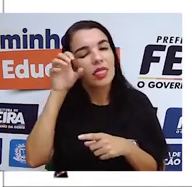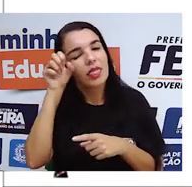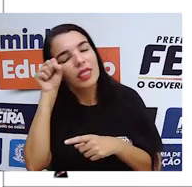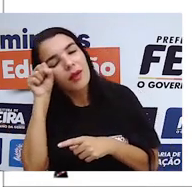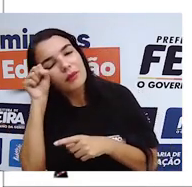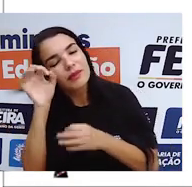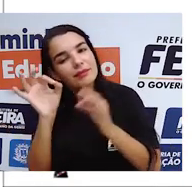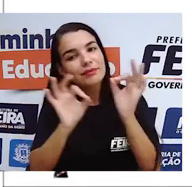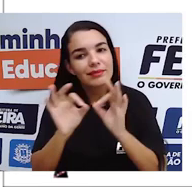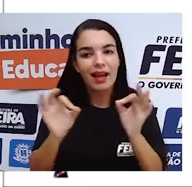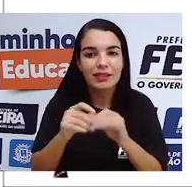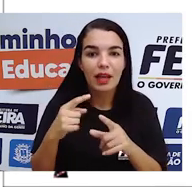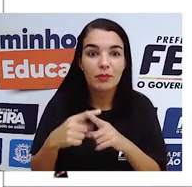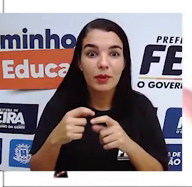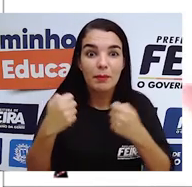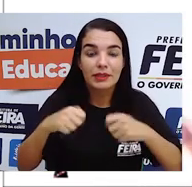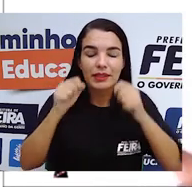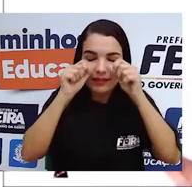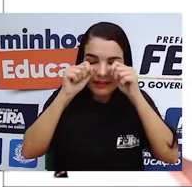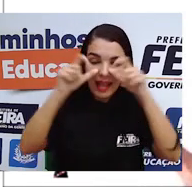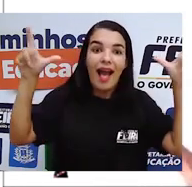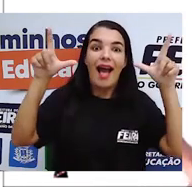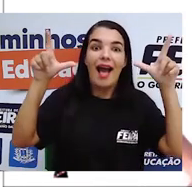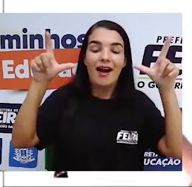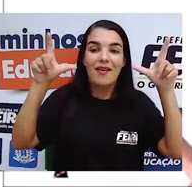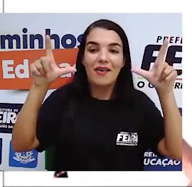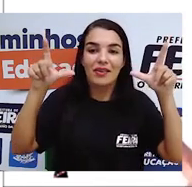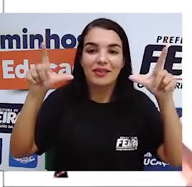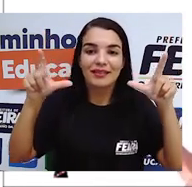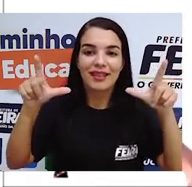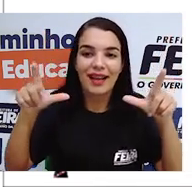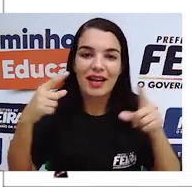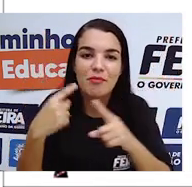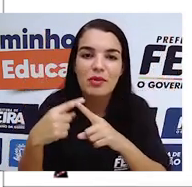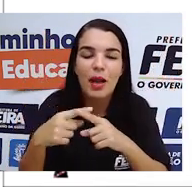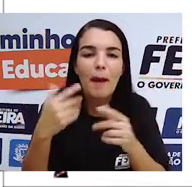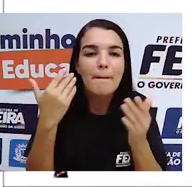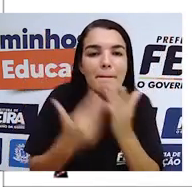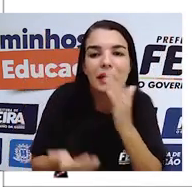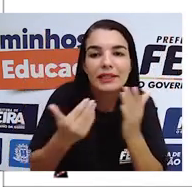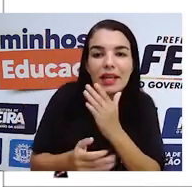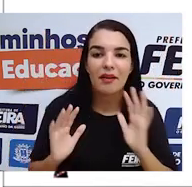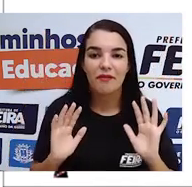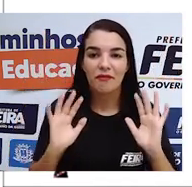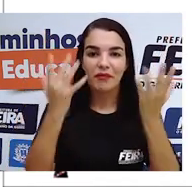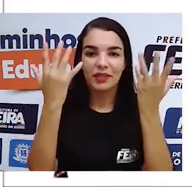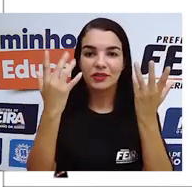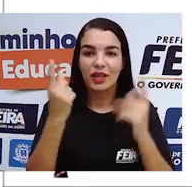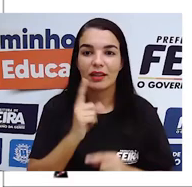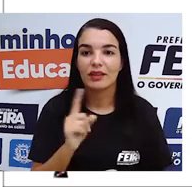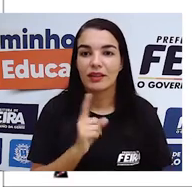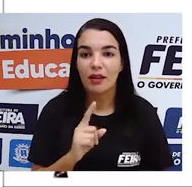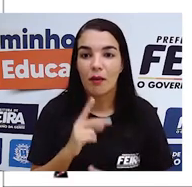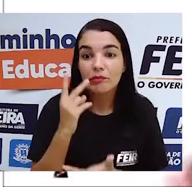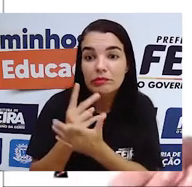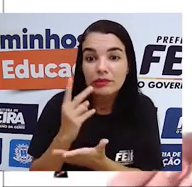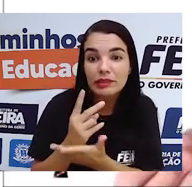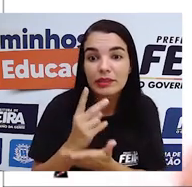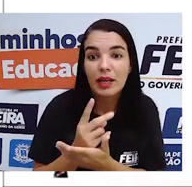os fogos servem para acordá-lo para que ele não perca a festa. Festa essa que tem